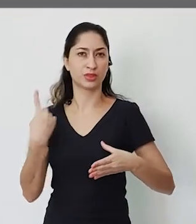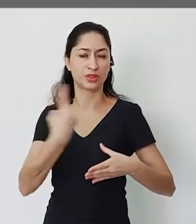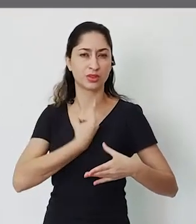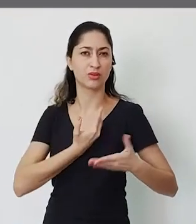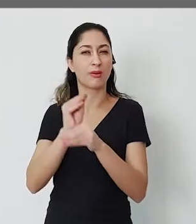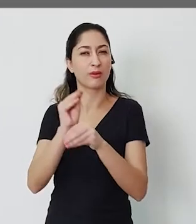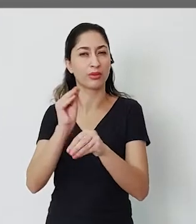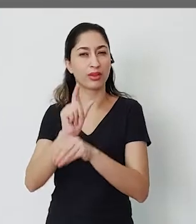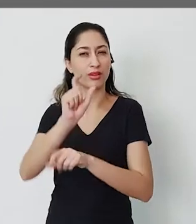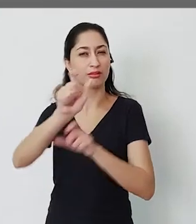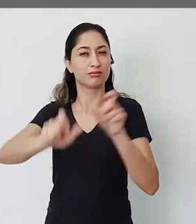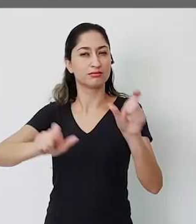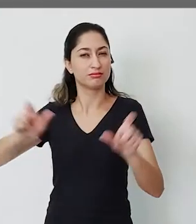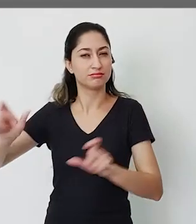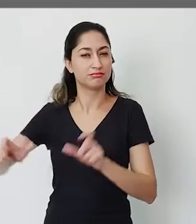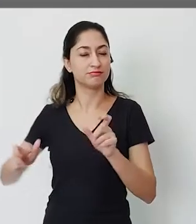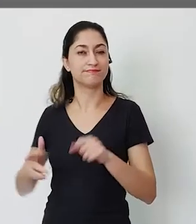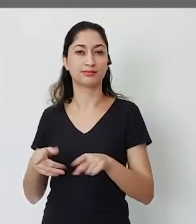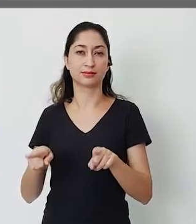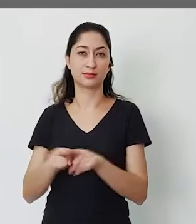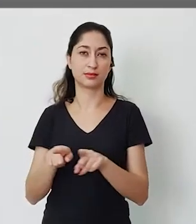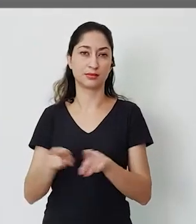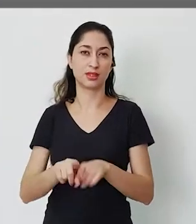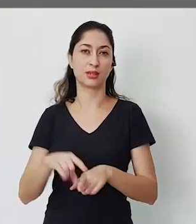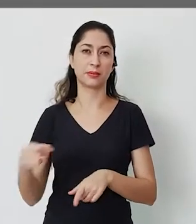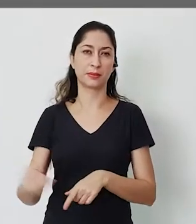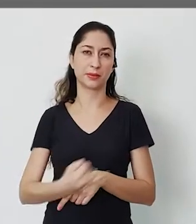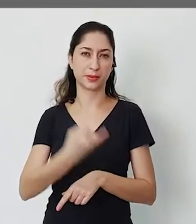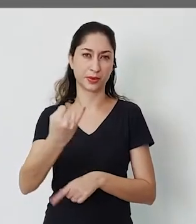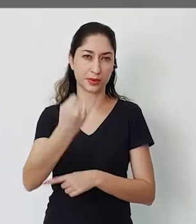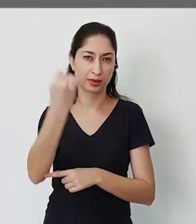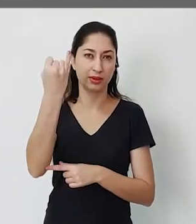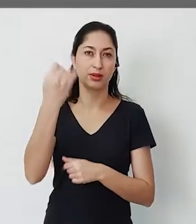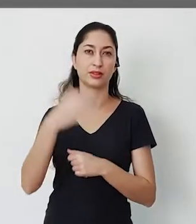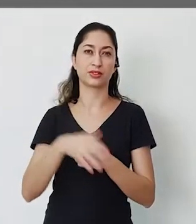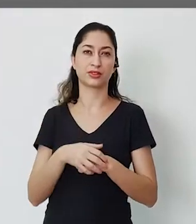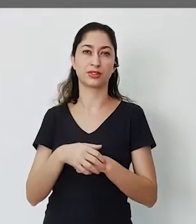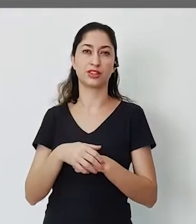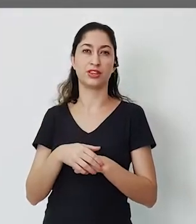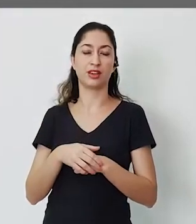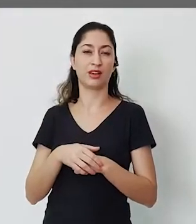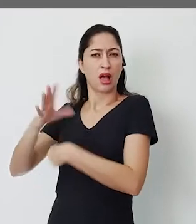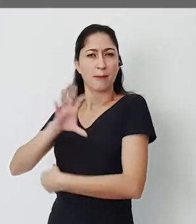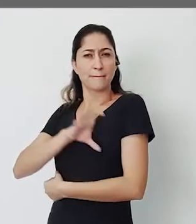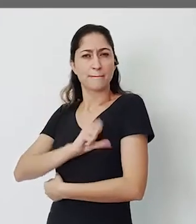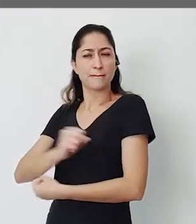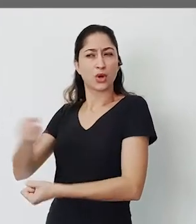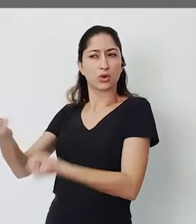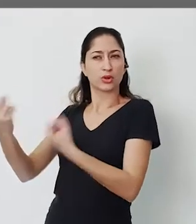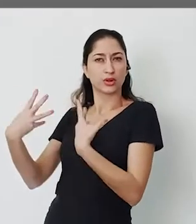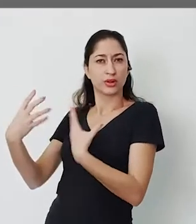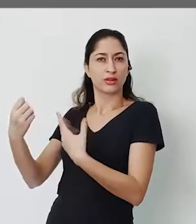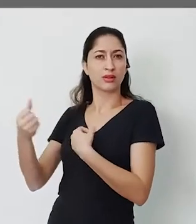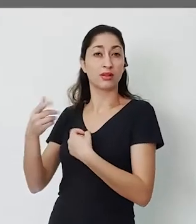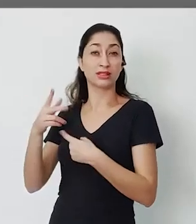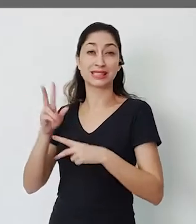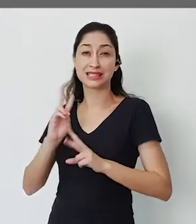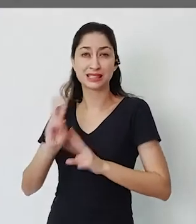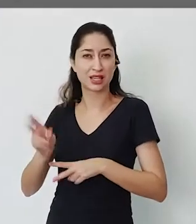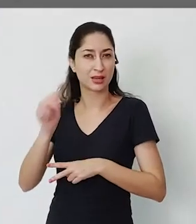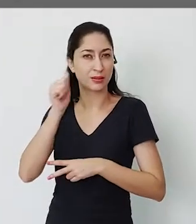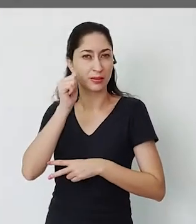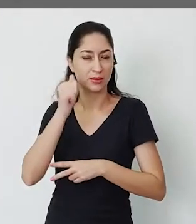97, quando comecei a tocar, né, num projeto embrião do que se tornou o Pelos de